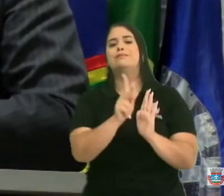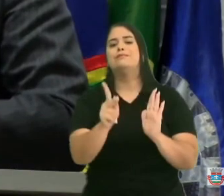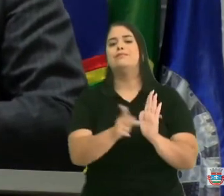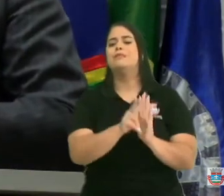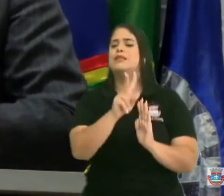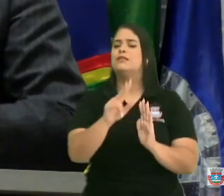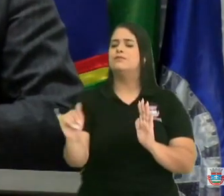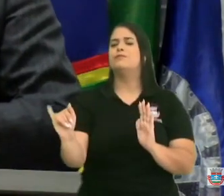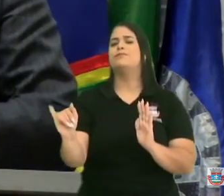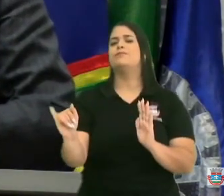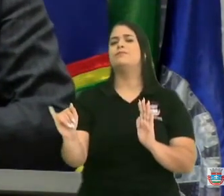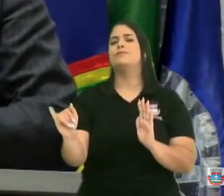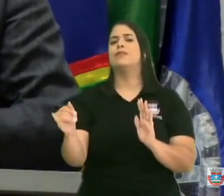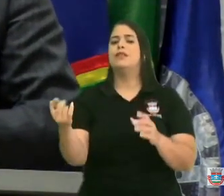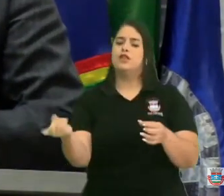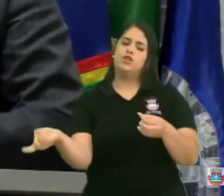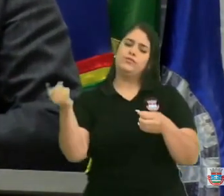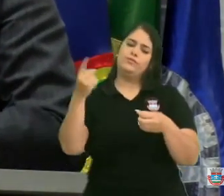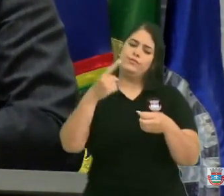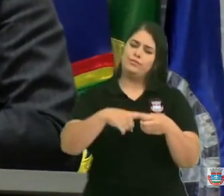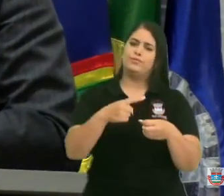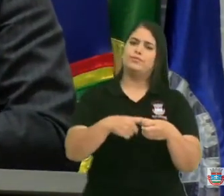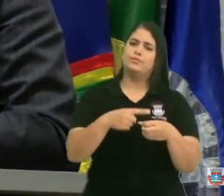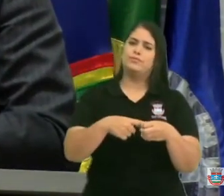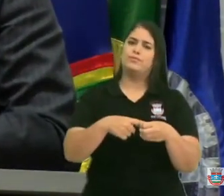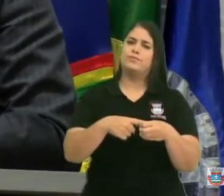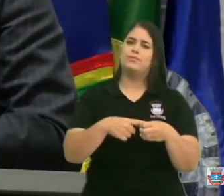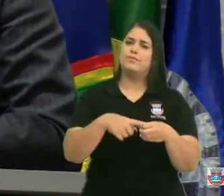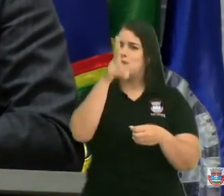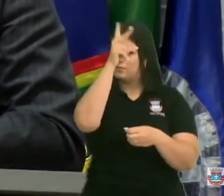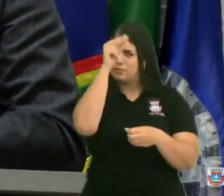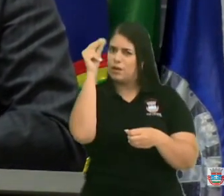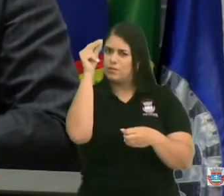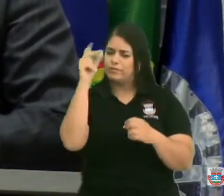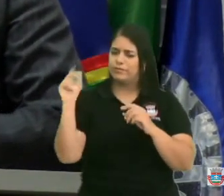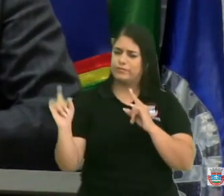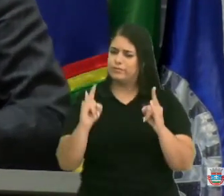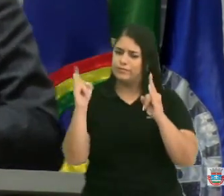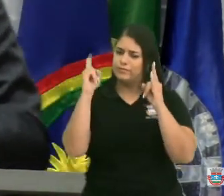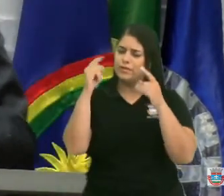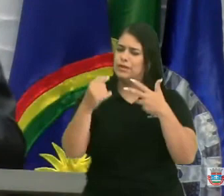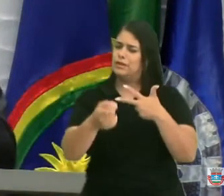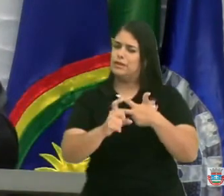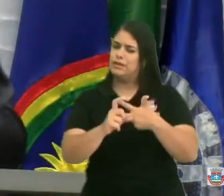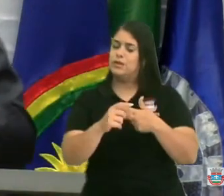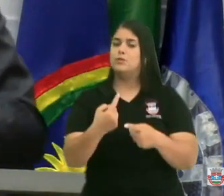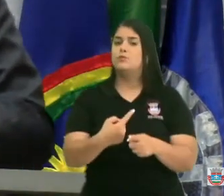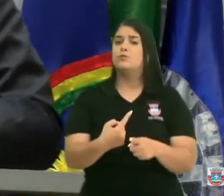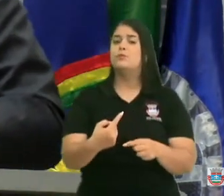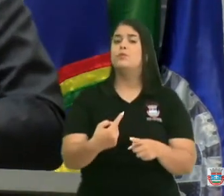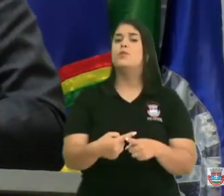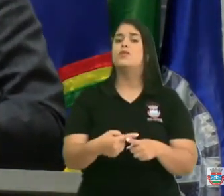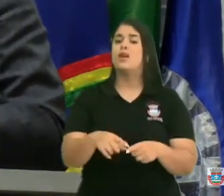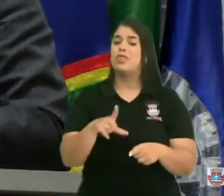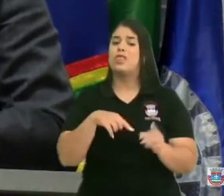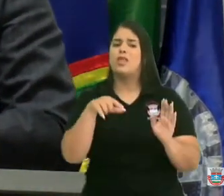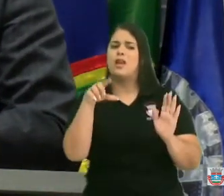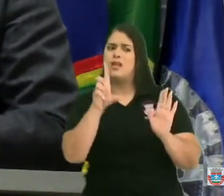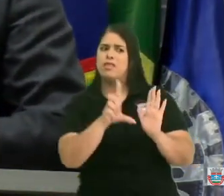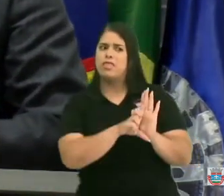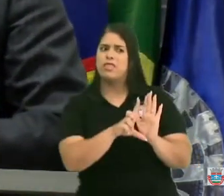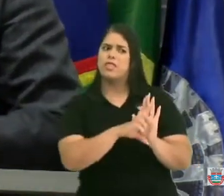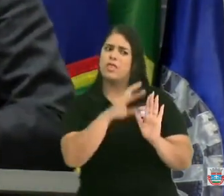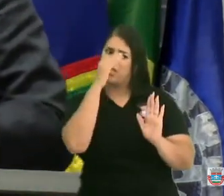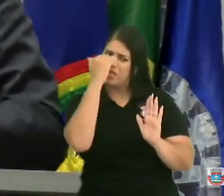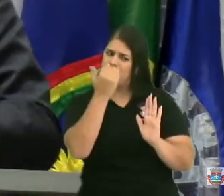vai retornar ao Poder Executivo, porque existem regras e